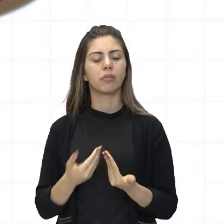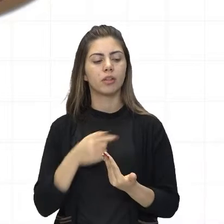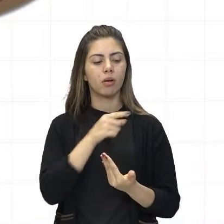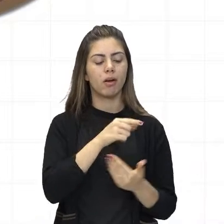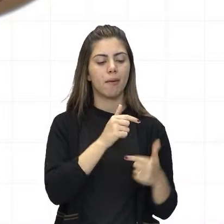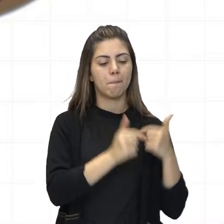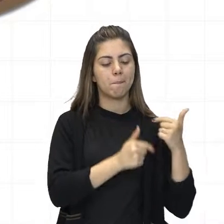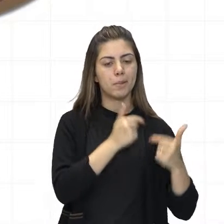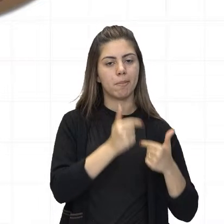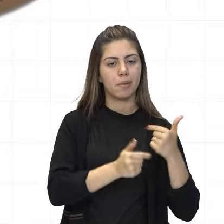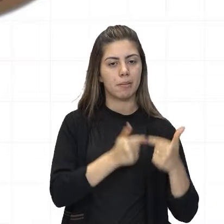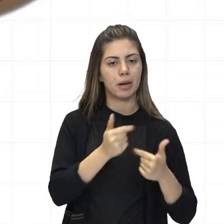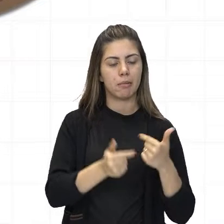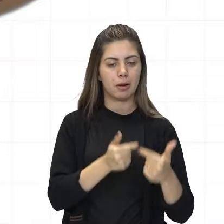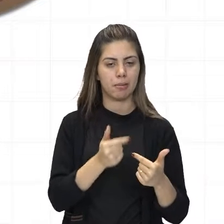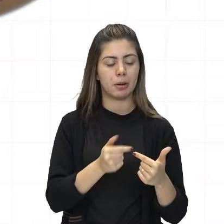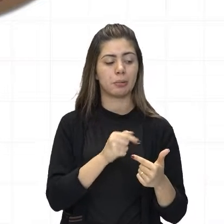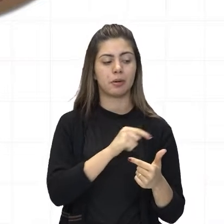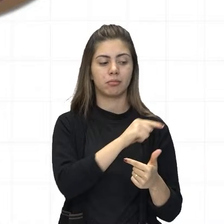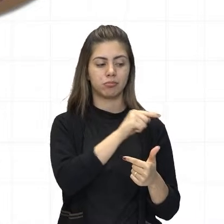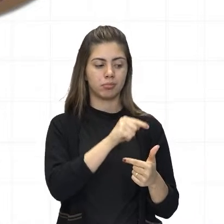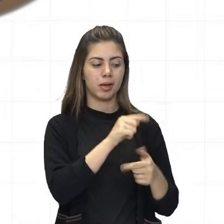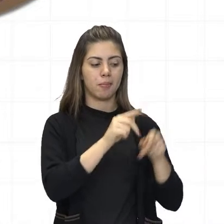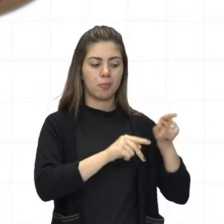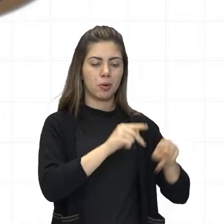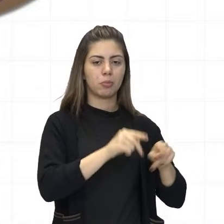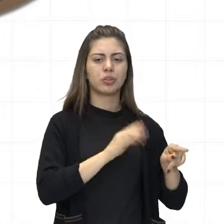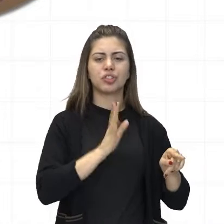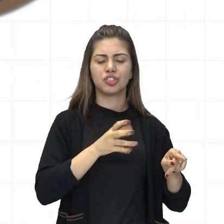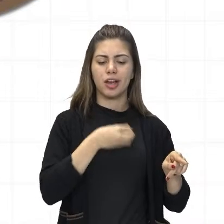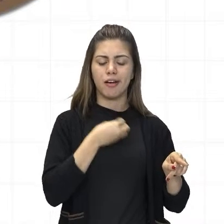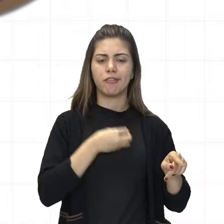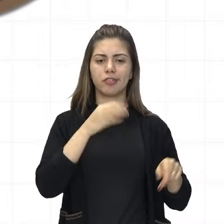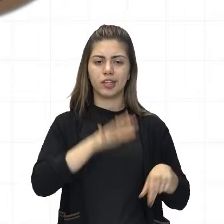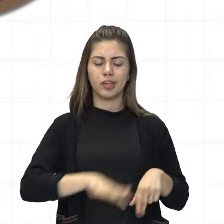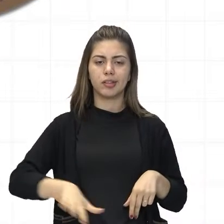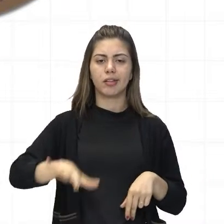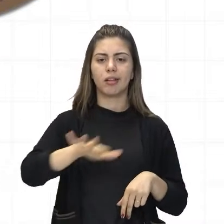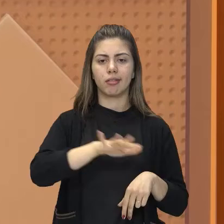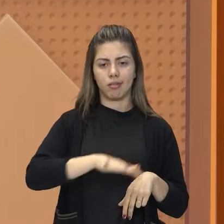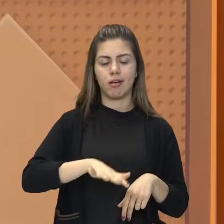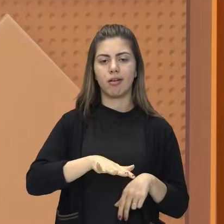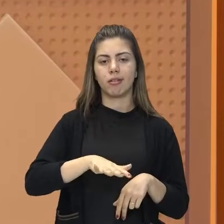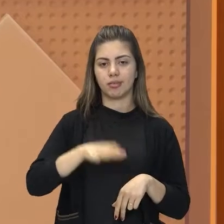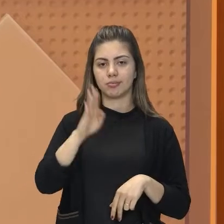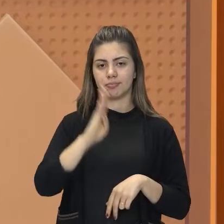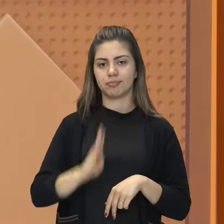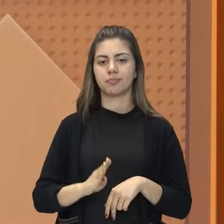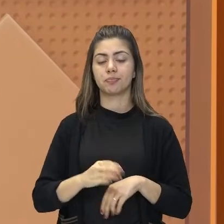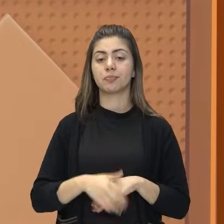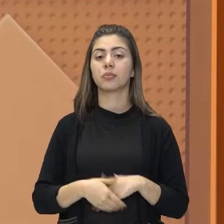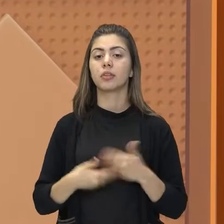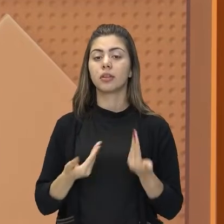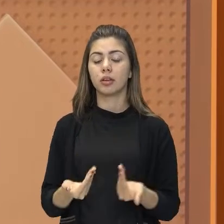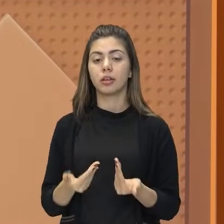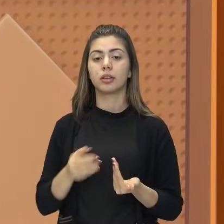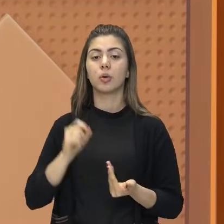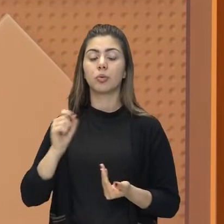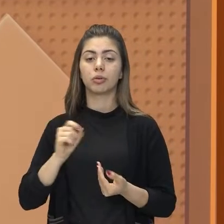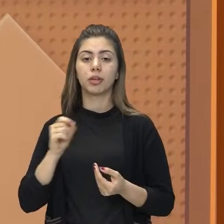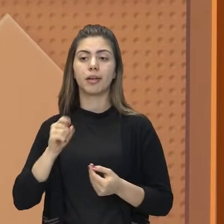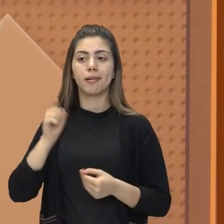povos originários, aqueles que habitavam o território que viria a ser o Brasil, antes da chegada